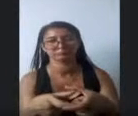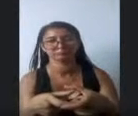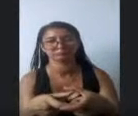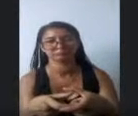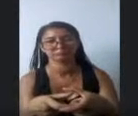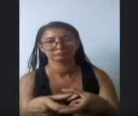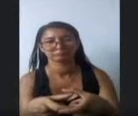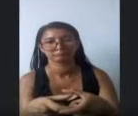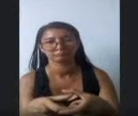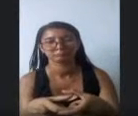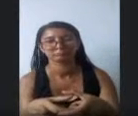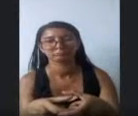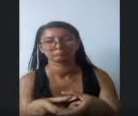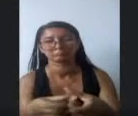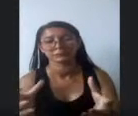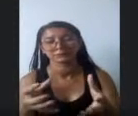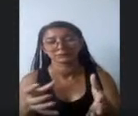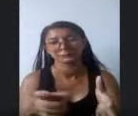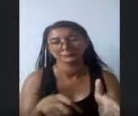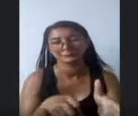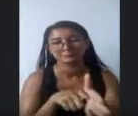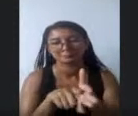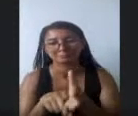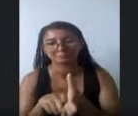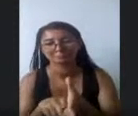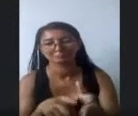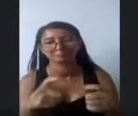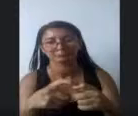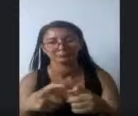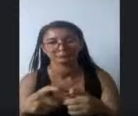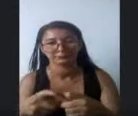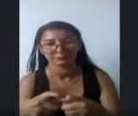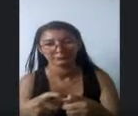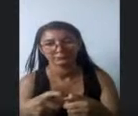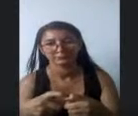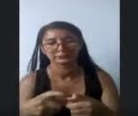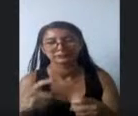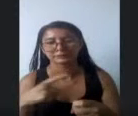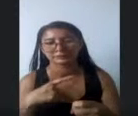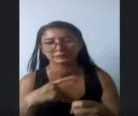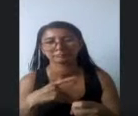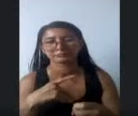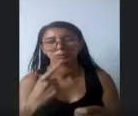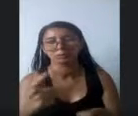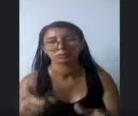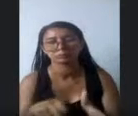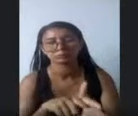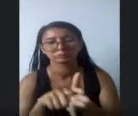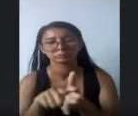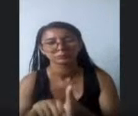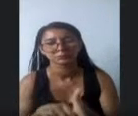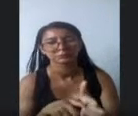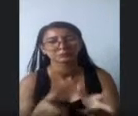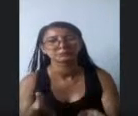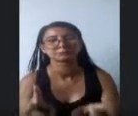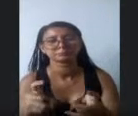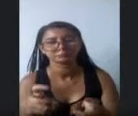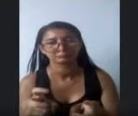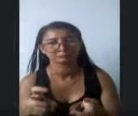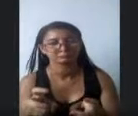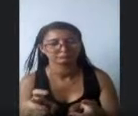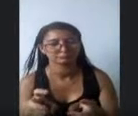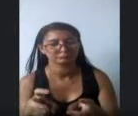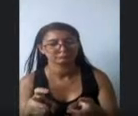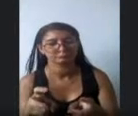também pela relação de associação, que é o que a gente vê nos outros estudos, né? E a questão de histórico